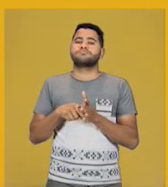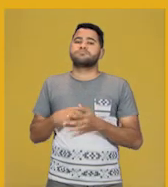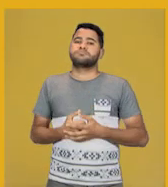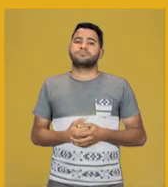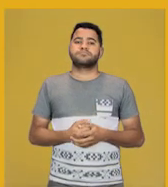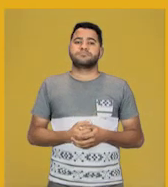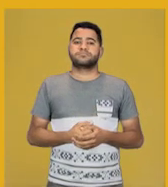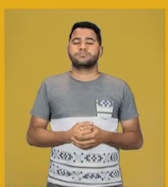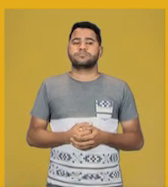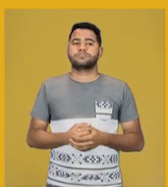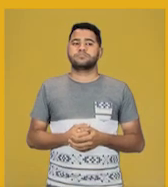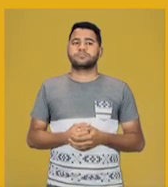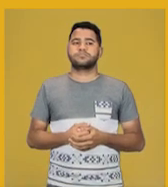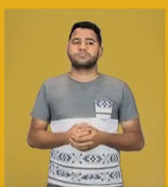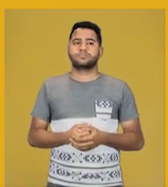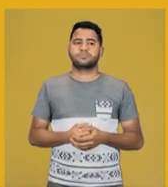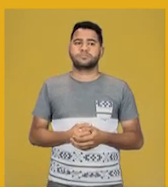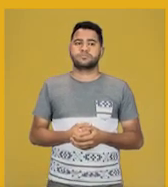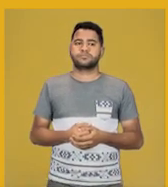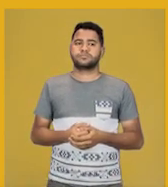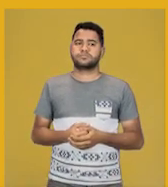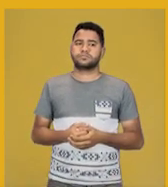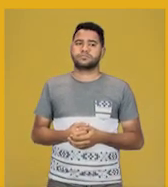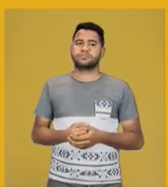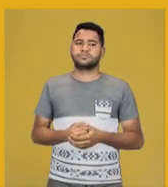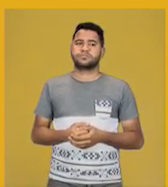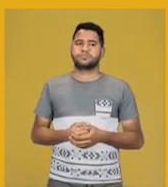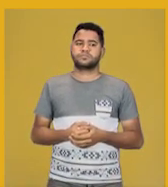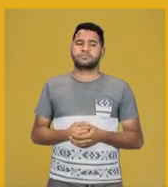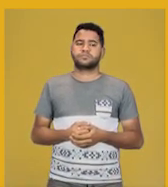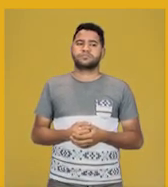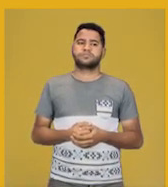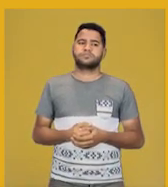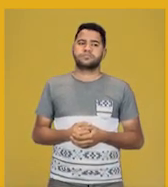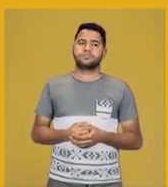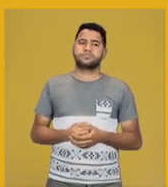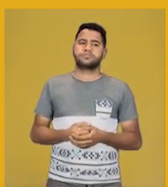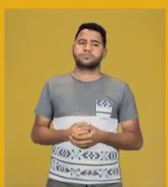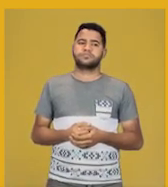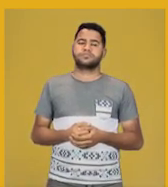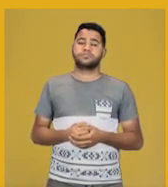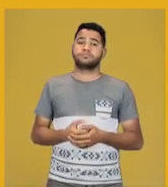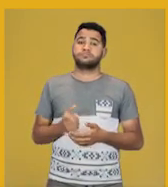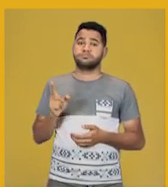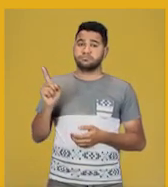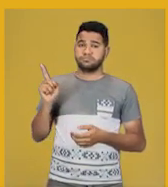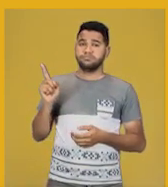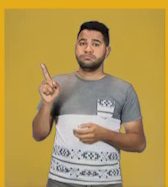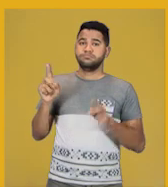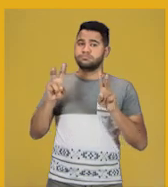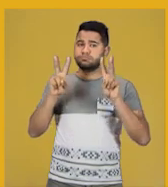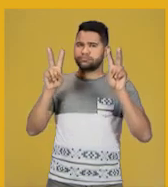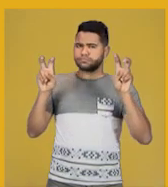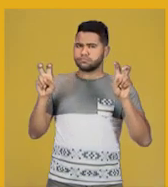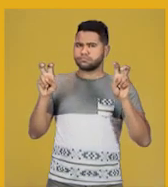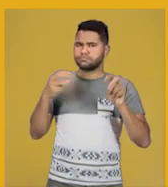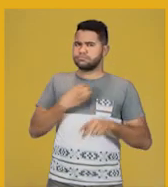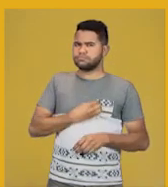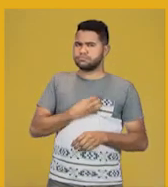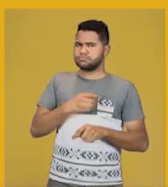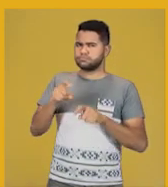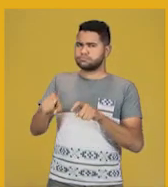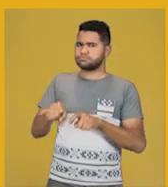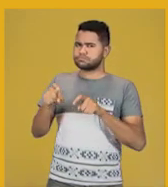lá esse Country Life better then City Life ali no teatro Será que a